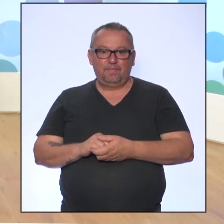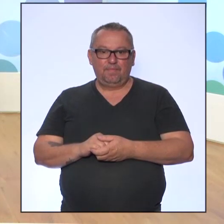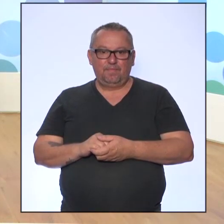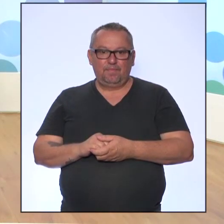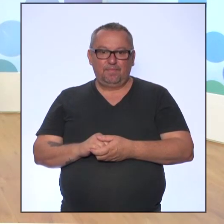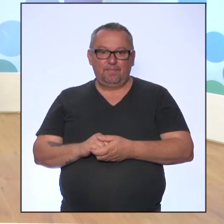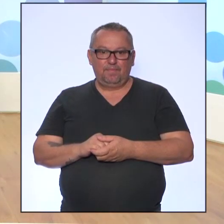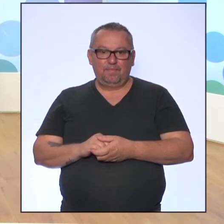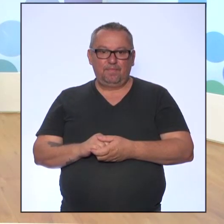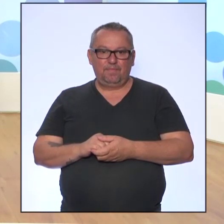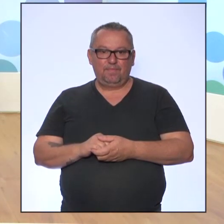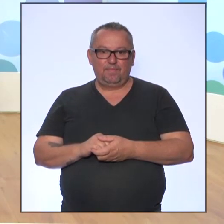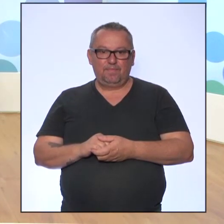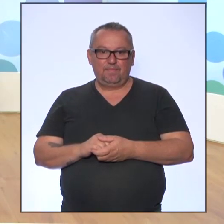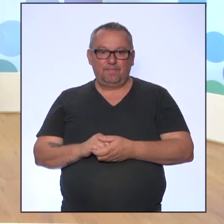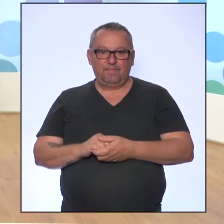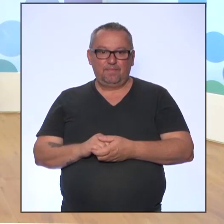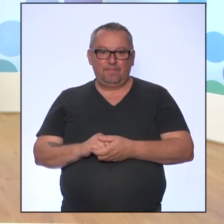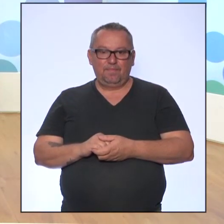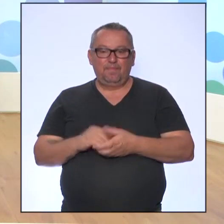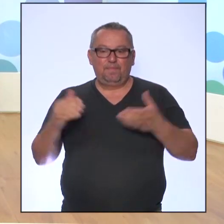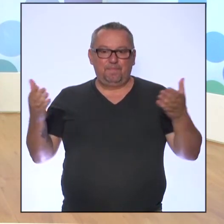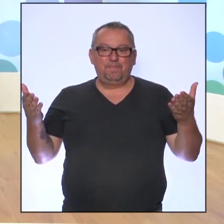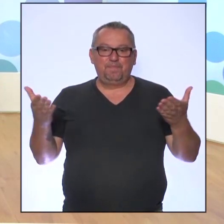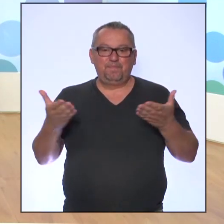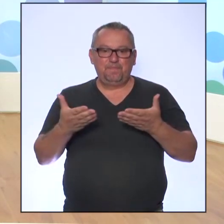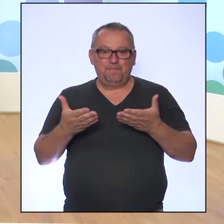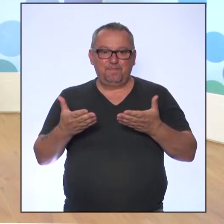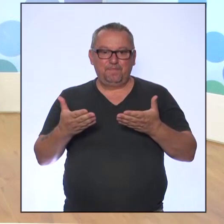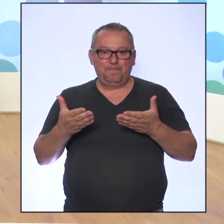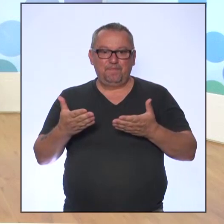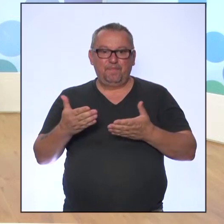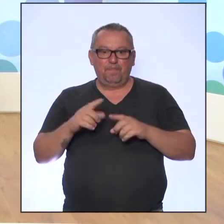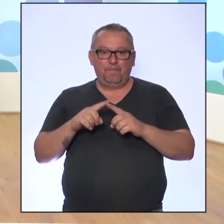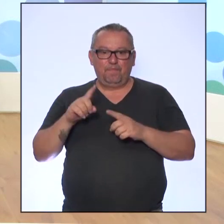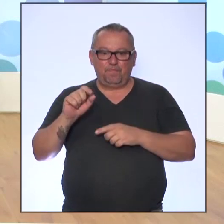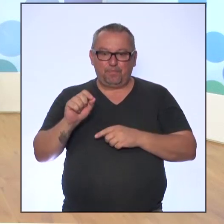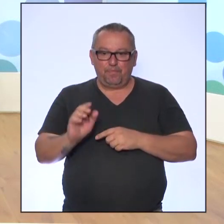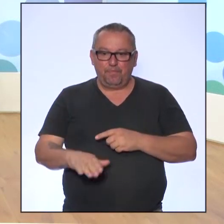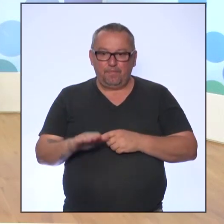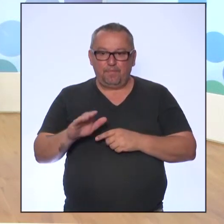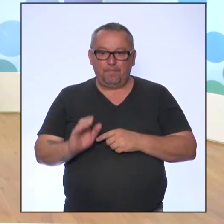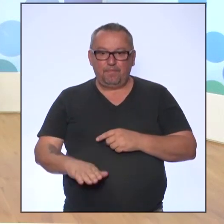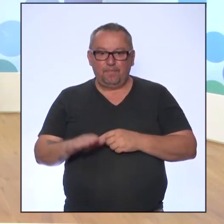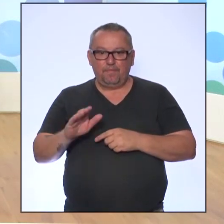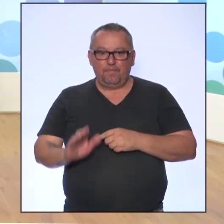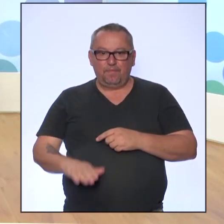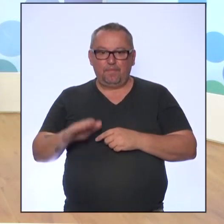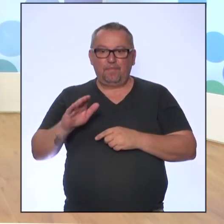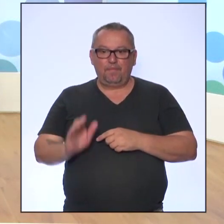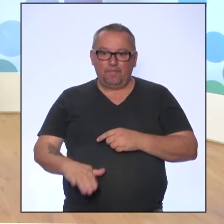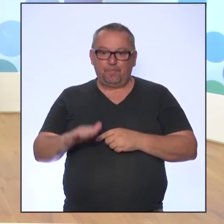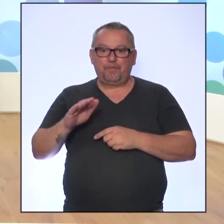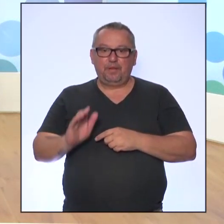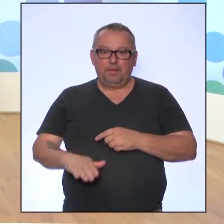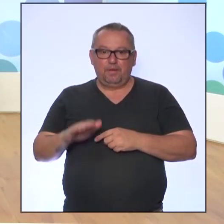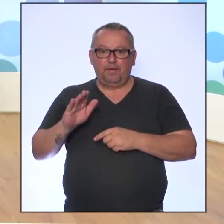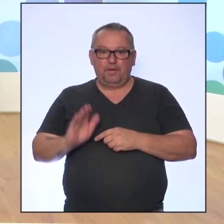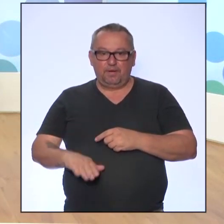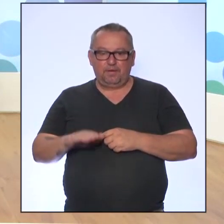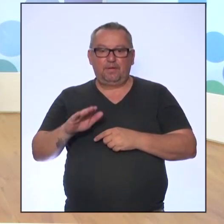Ok. Pronto. Tá? Agora, o Fê só vai quicar a bola no chão, certo? E